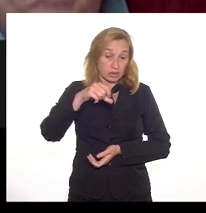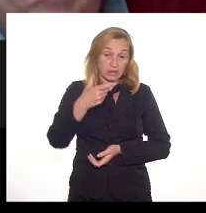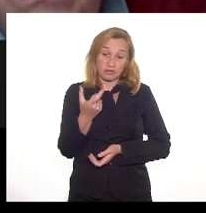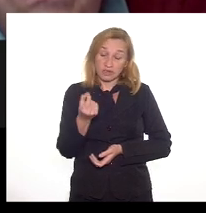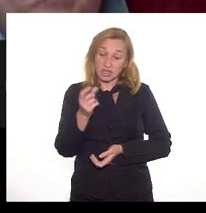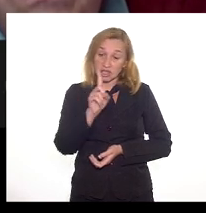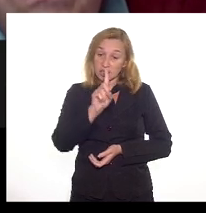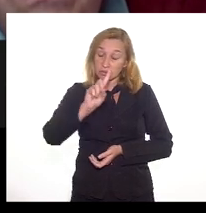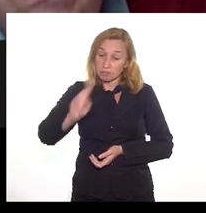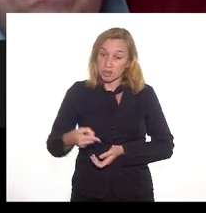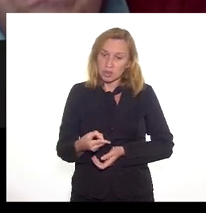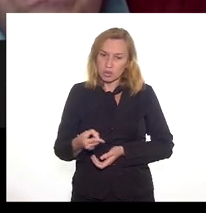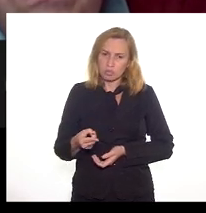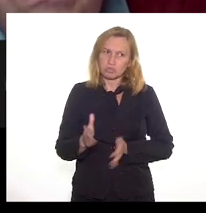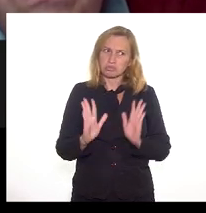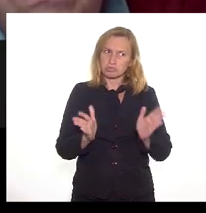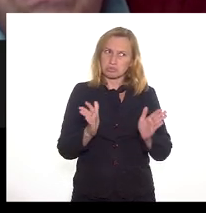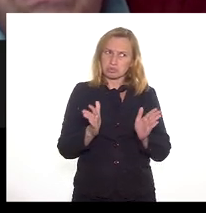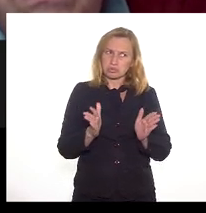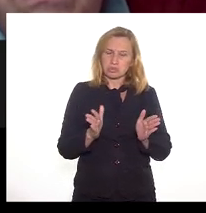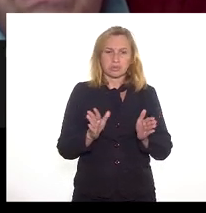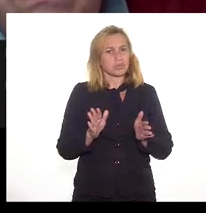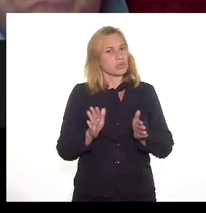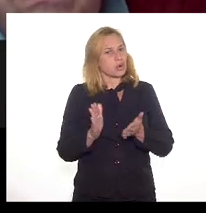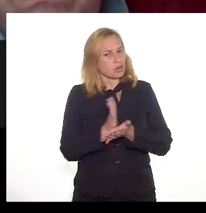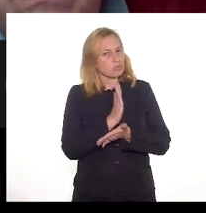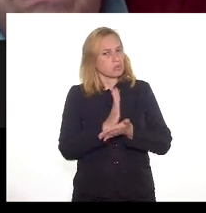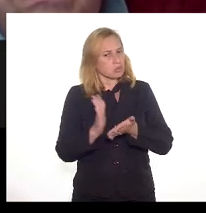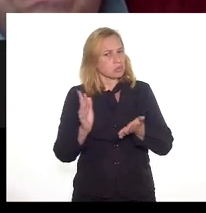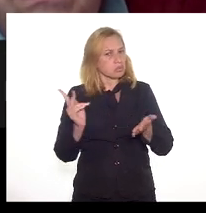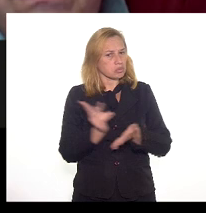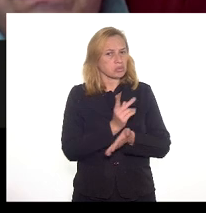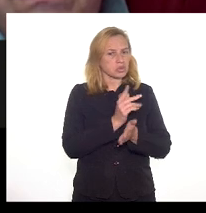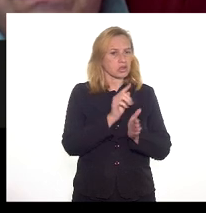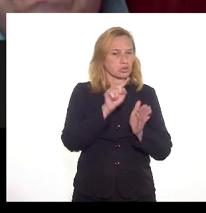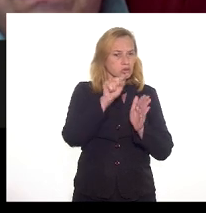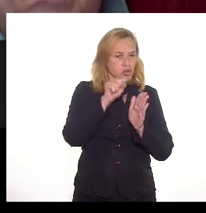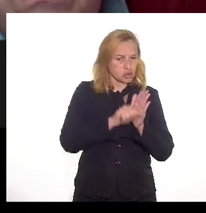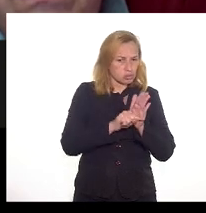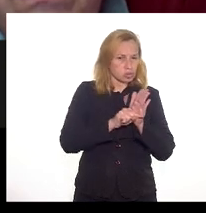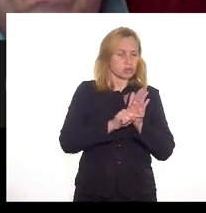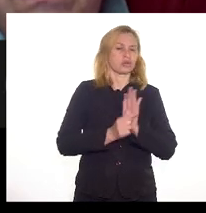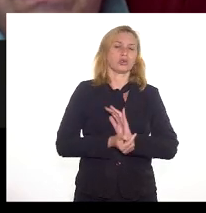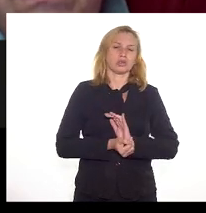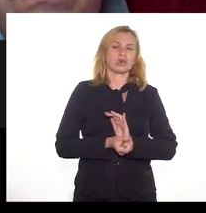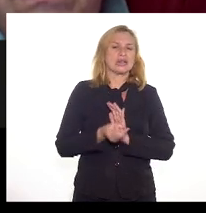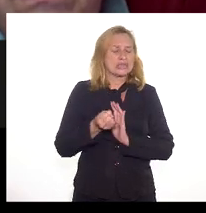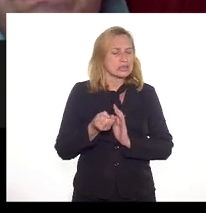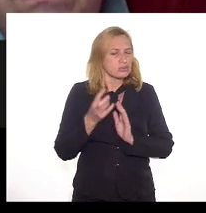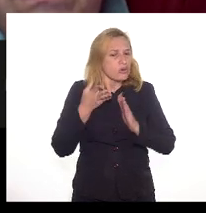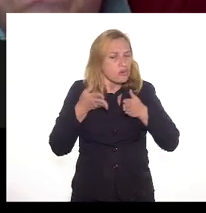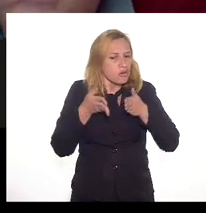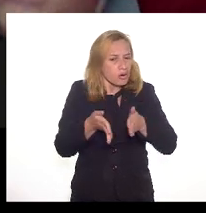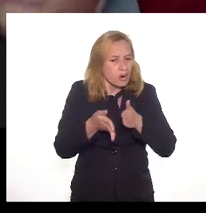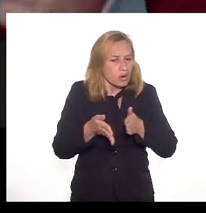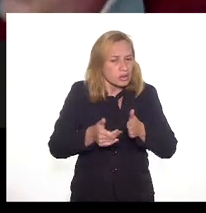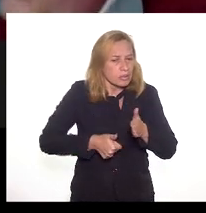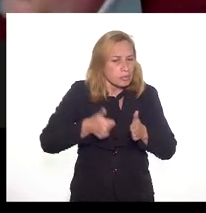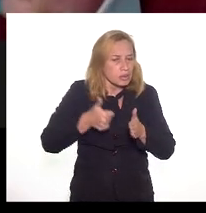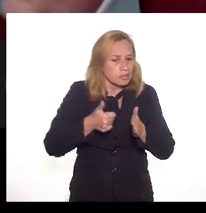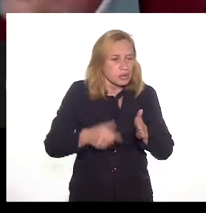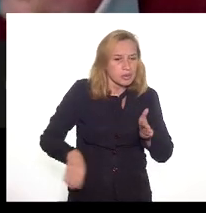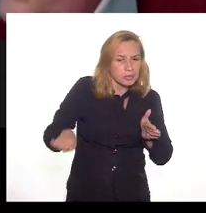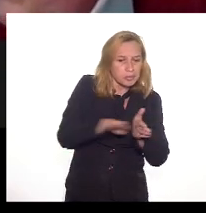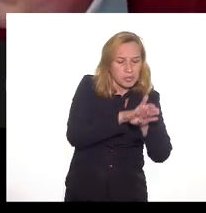ou seja, algum declínio lá já se vê, Né? Se a gente focalizar a primeira plataforma